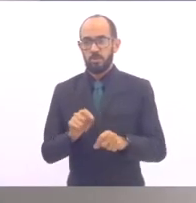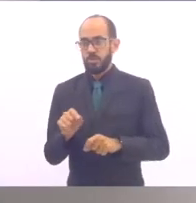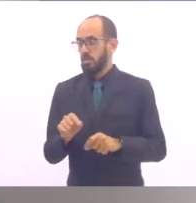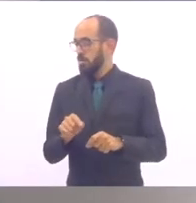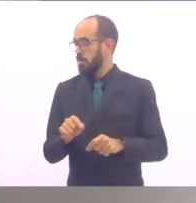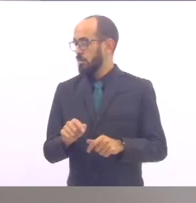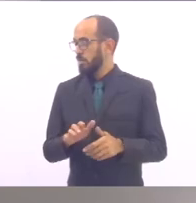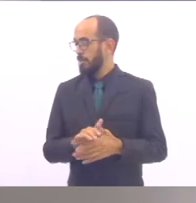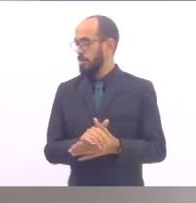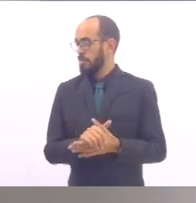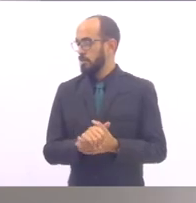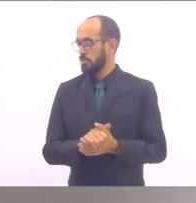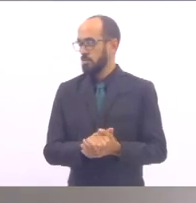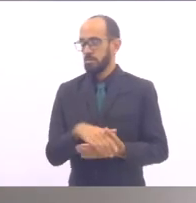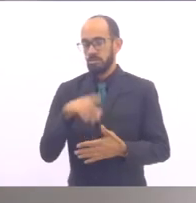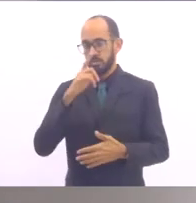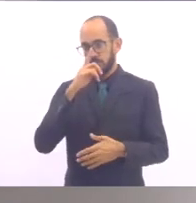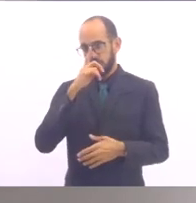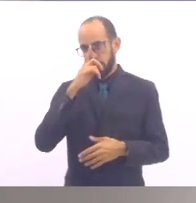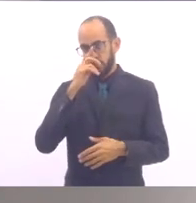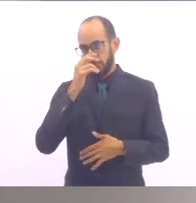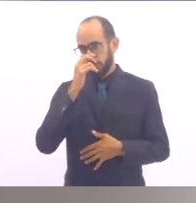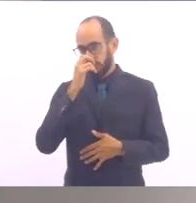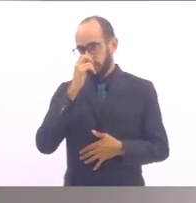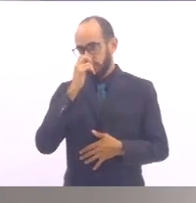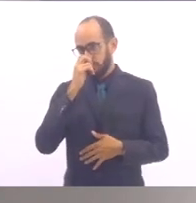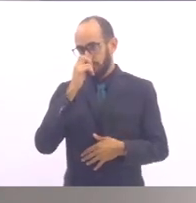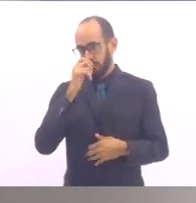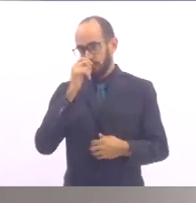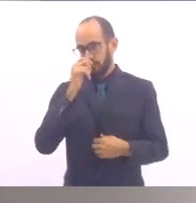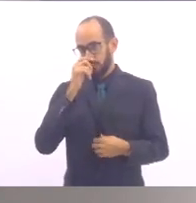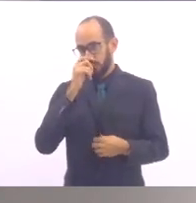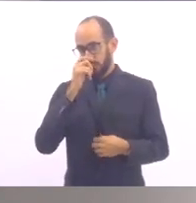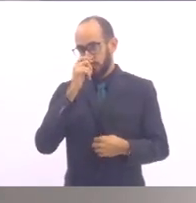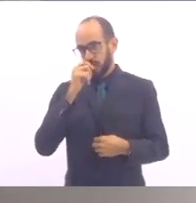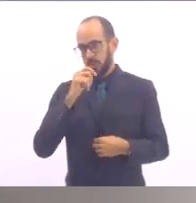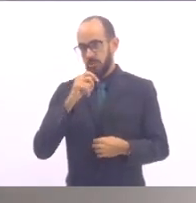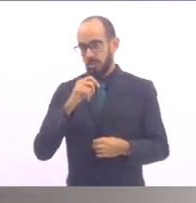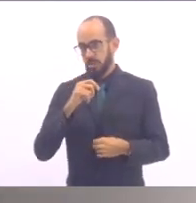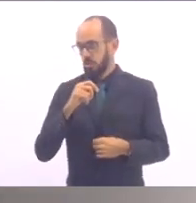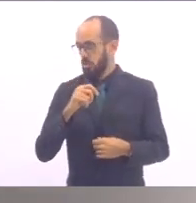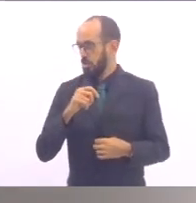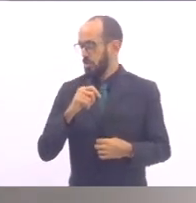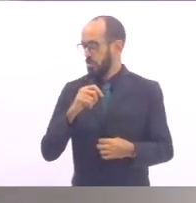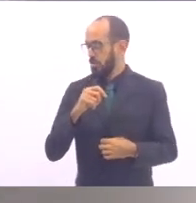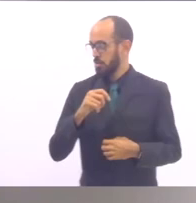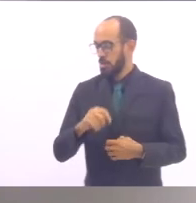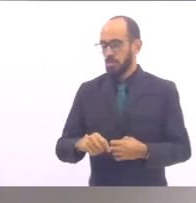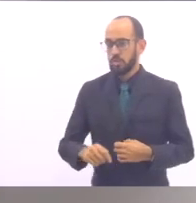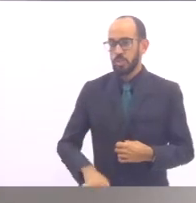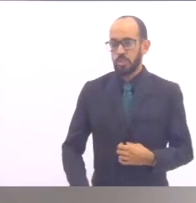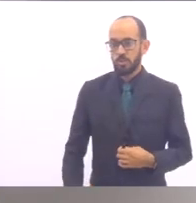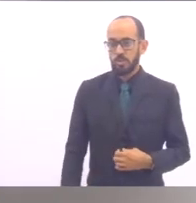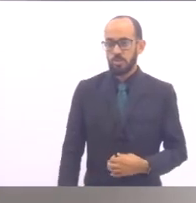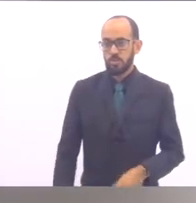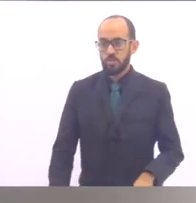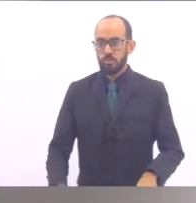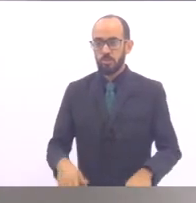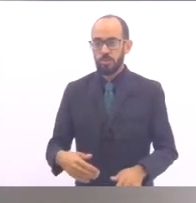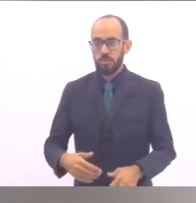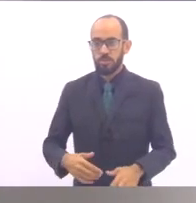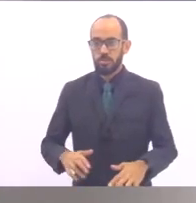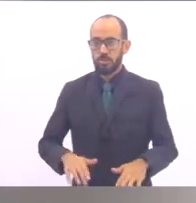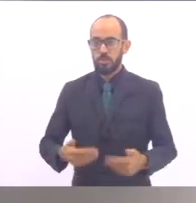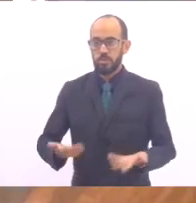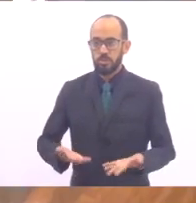microfone? Está aqui, já está aqui. Para ele. Pessoal, a gente está chegando nos finalmente, em 44 minutos do segundo